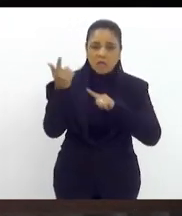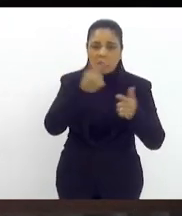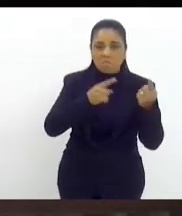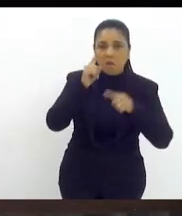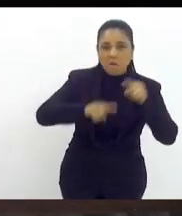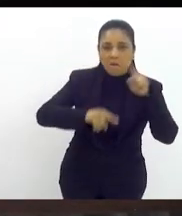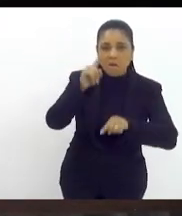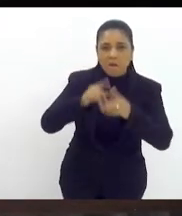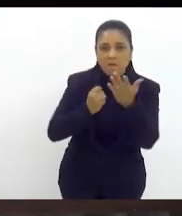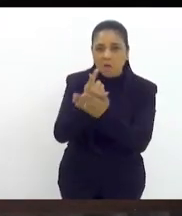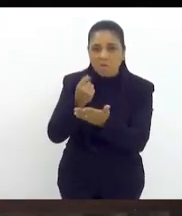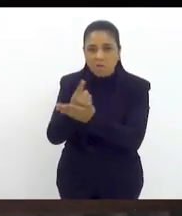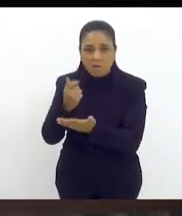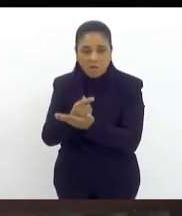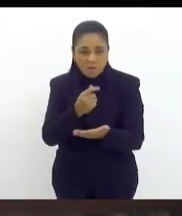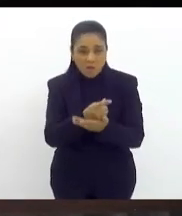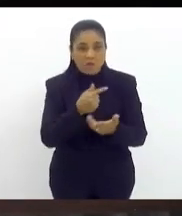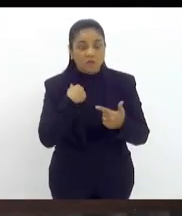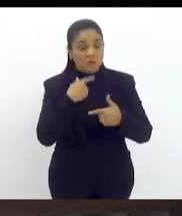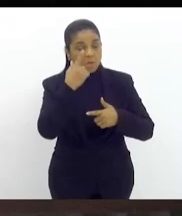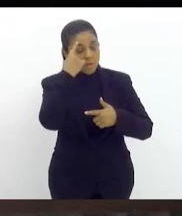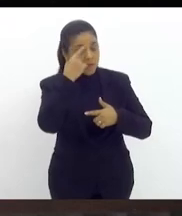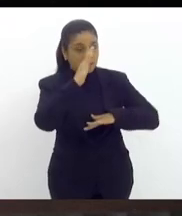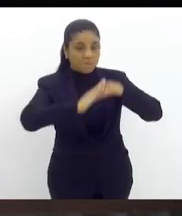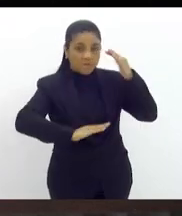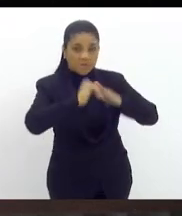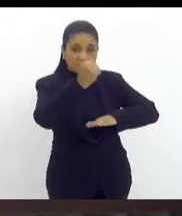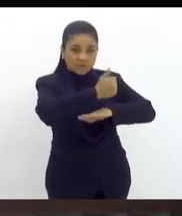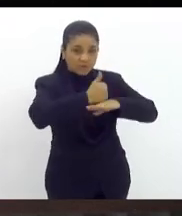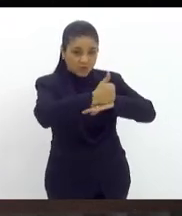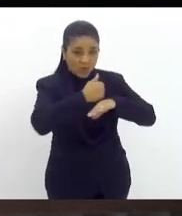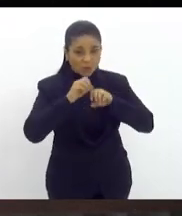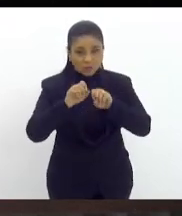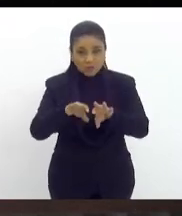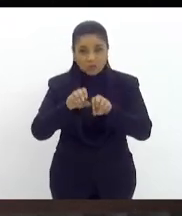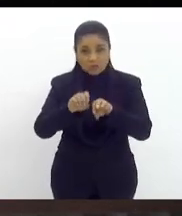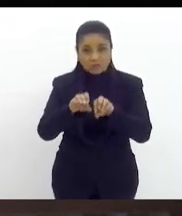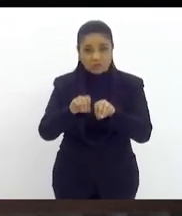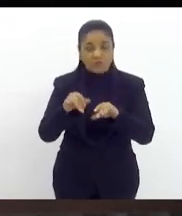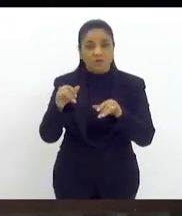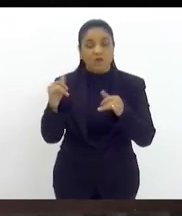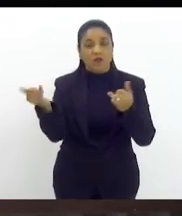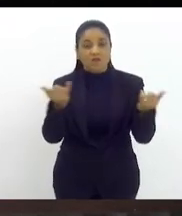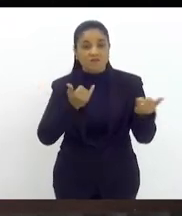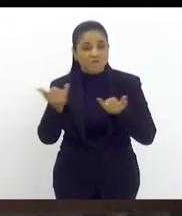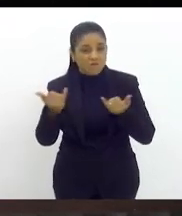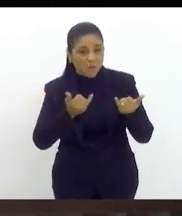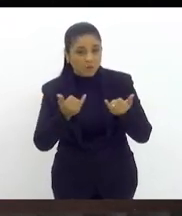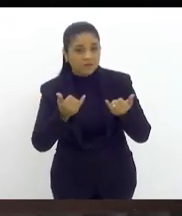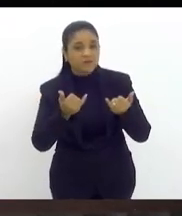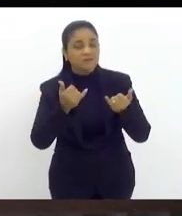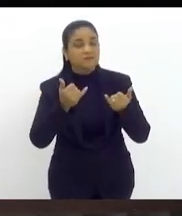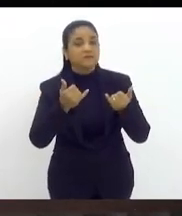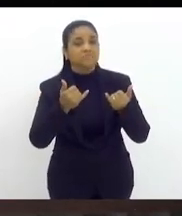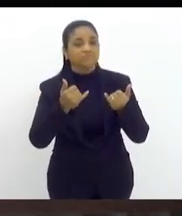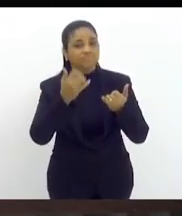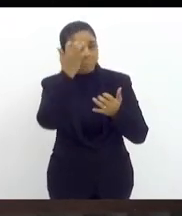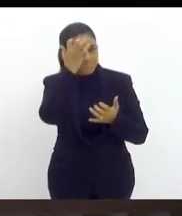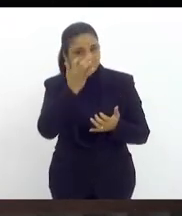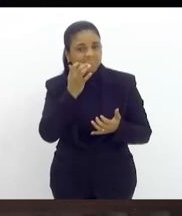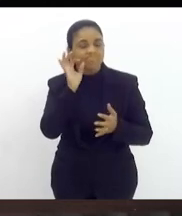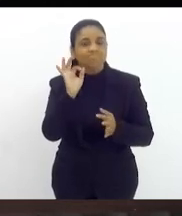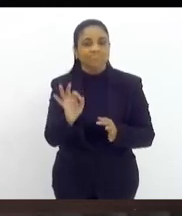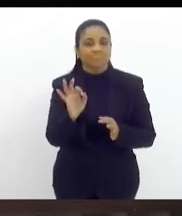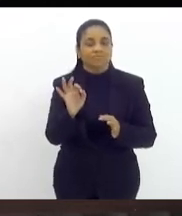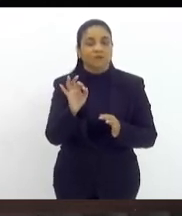Quando a gente fala de profissional de educação, as informações são bem sérias. Vejam bem, numa